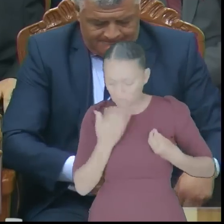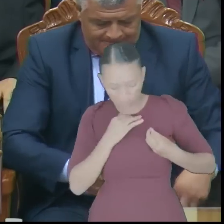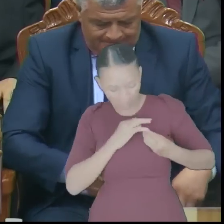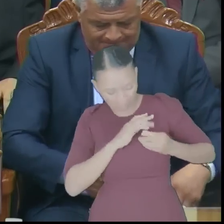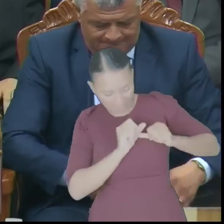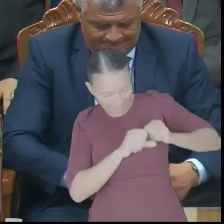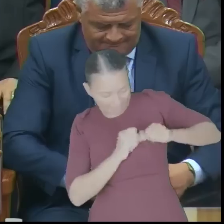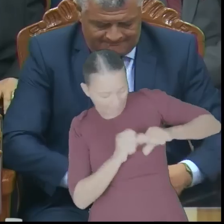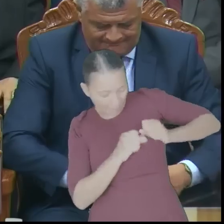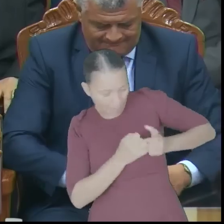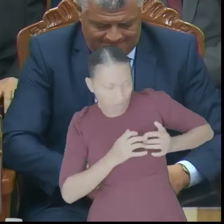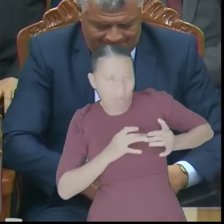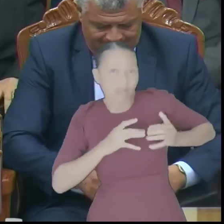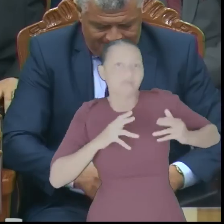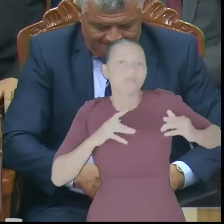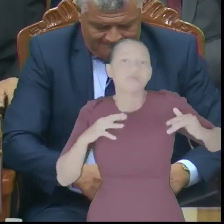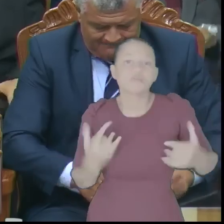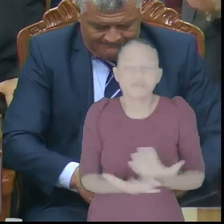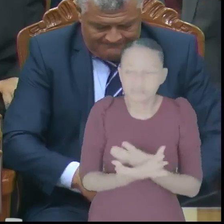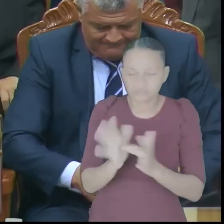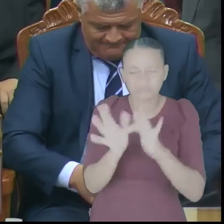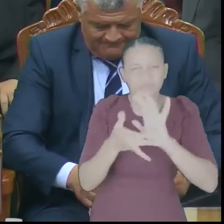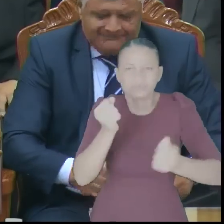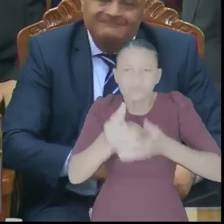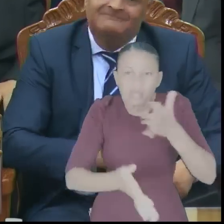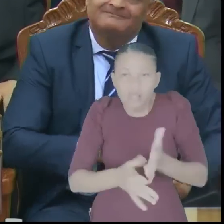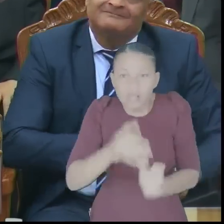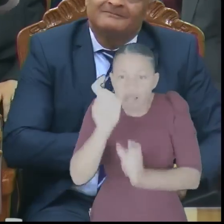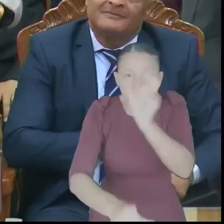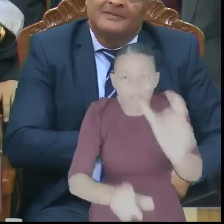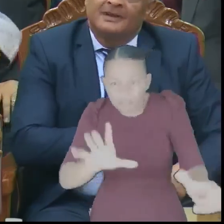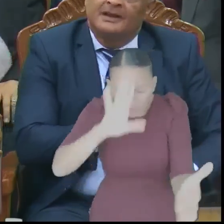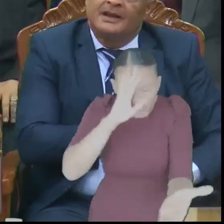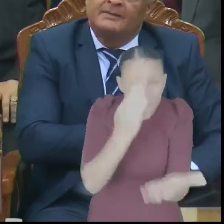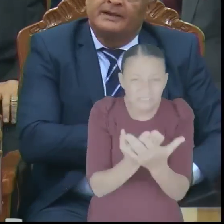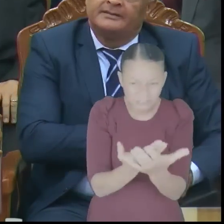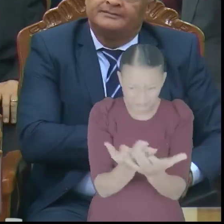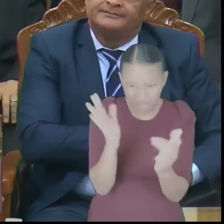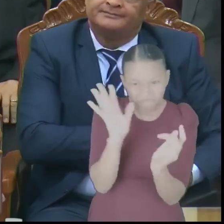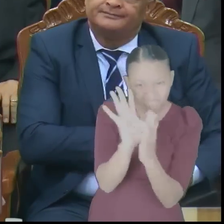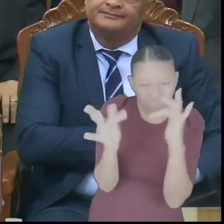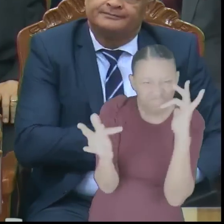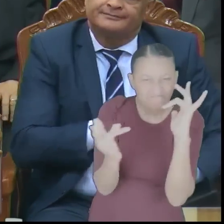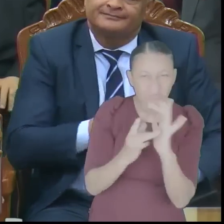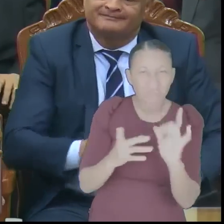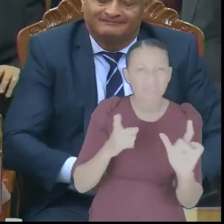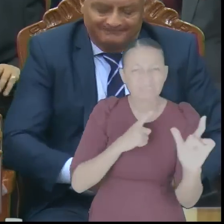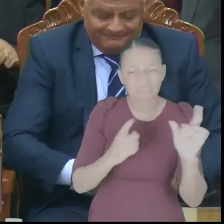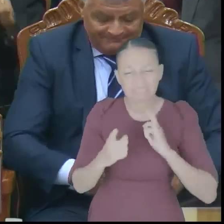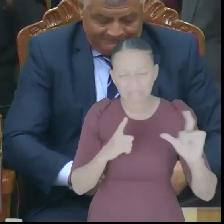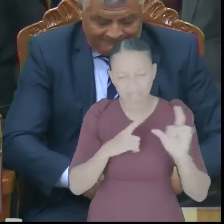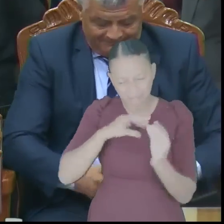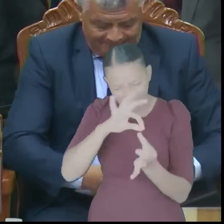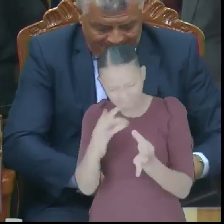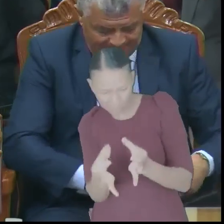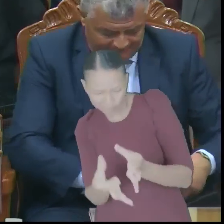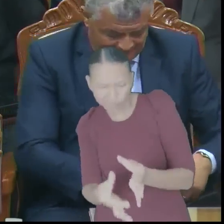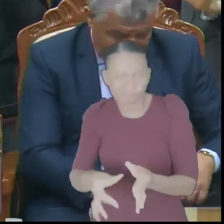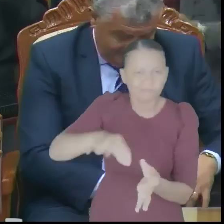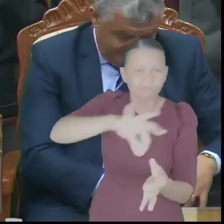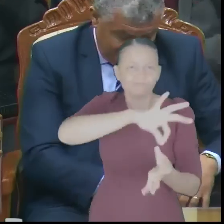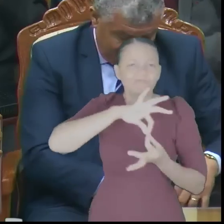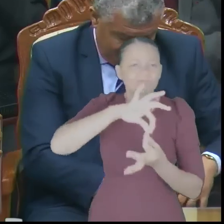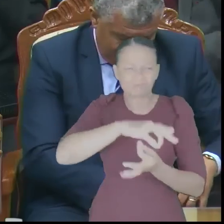recebeu vida. Jesus disse: aquele que crê em mim, ainda que esteja morto, viverá. Nós não estamos aqui